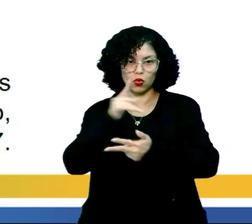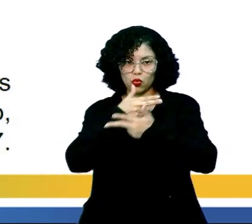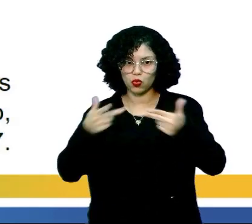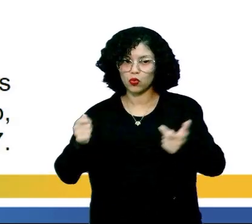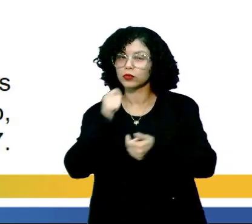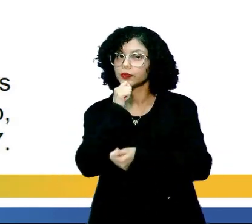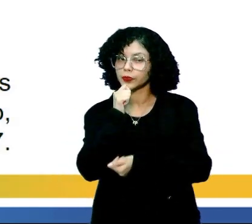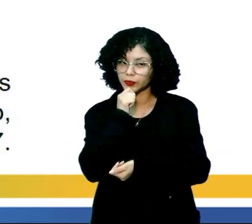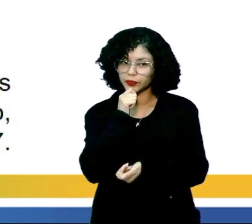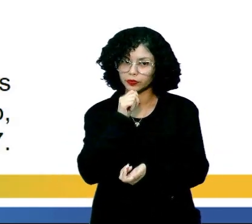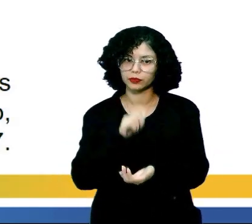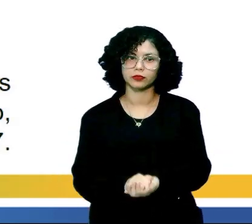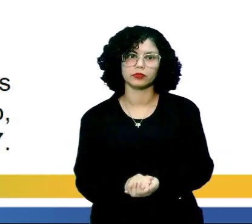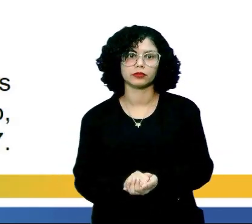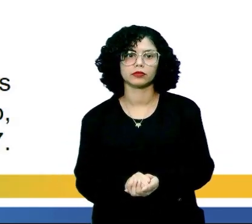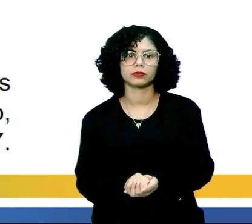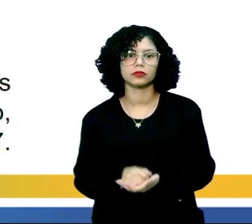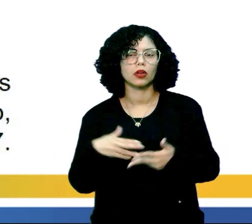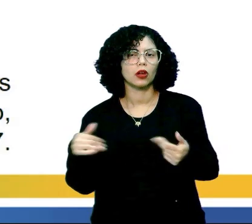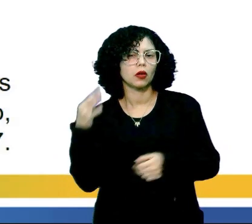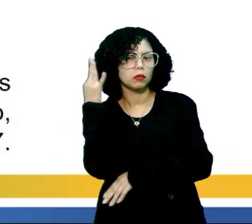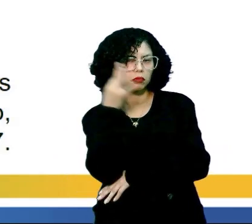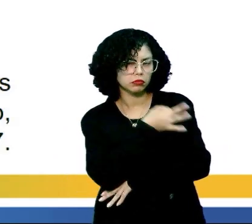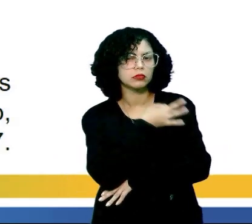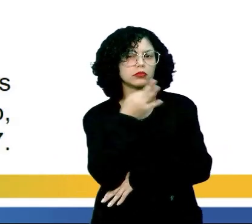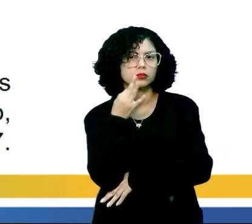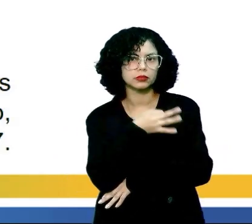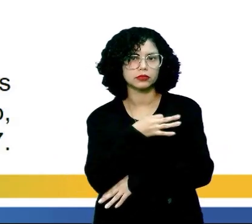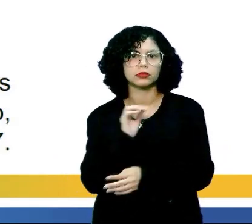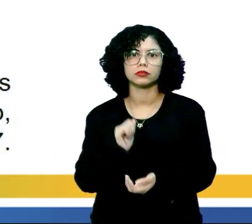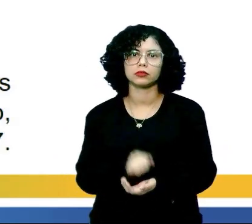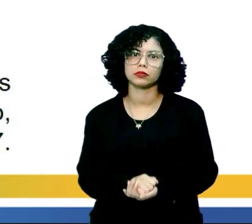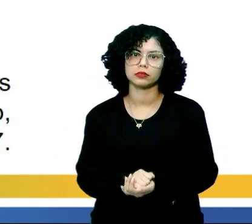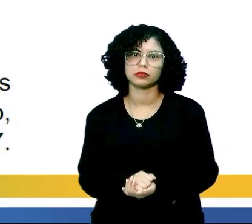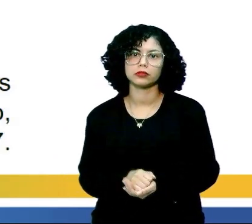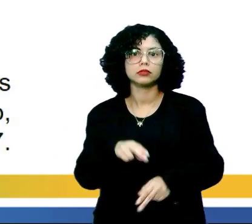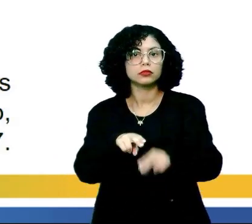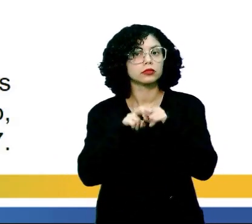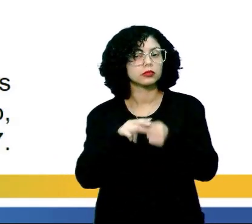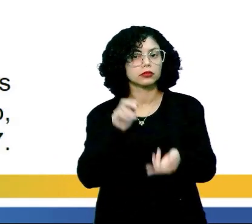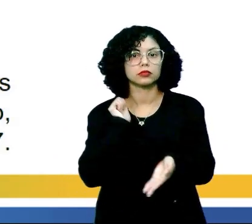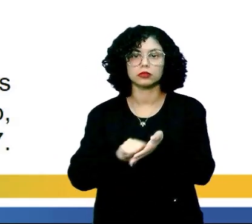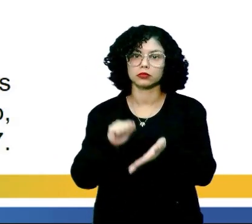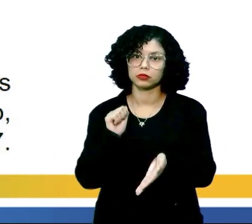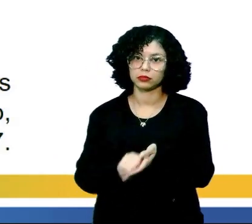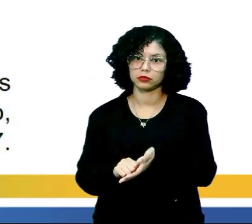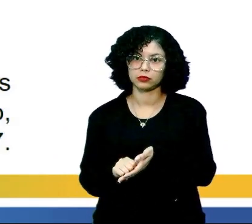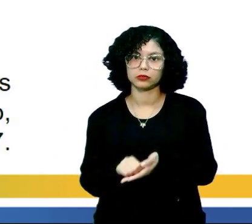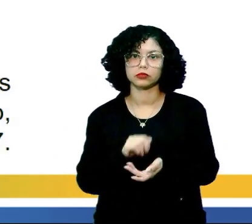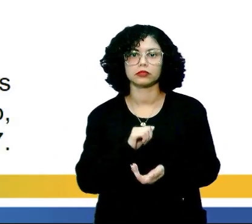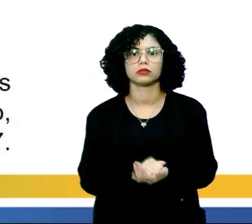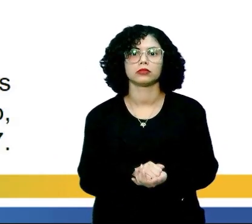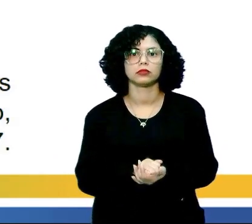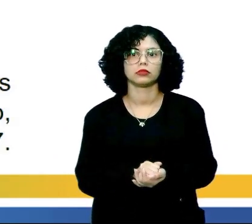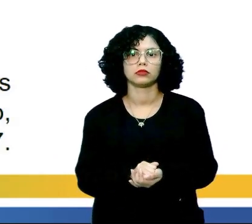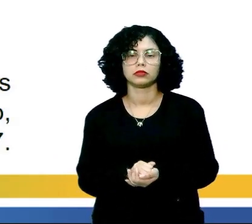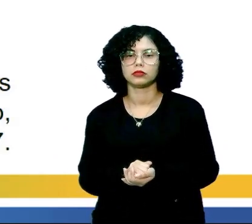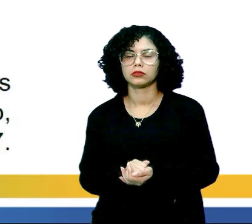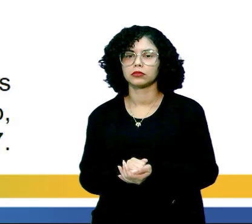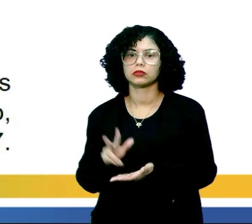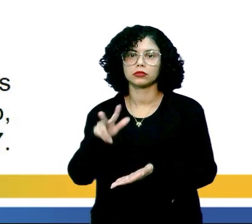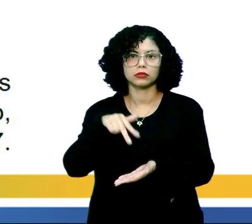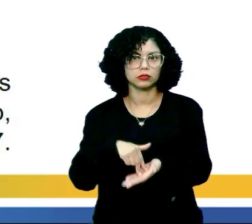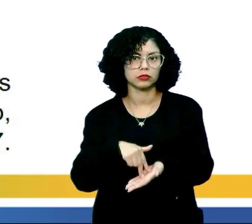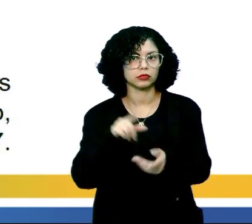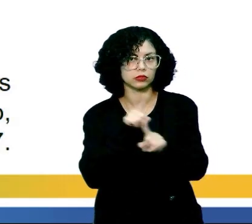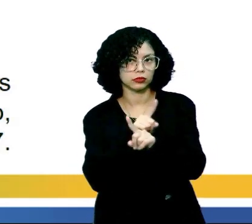sobre outra coisa ainda. Essa coisa é que é linda. Por isso escrevo em meio